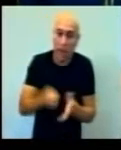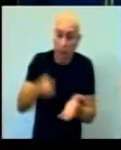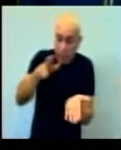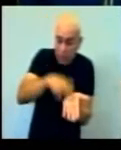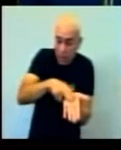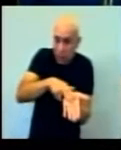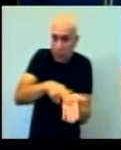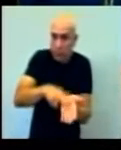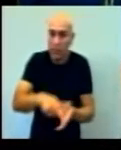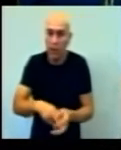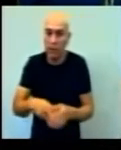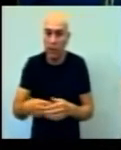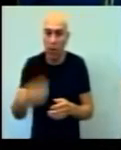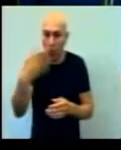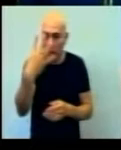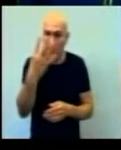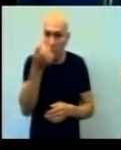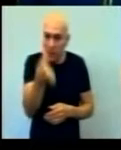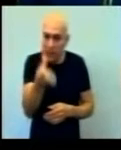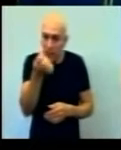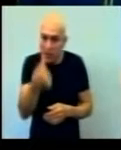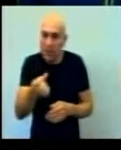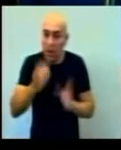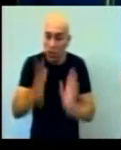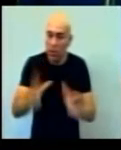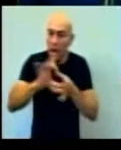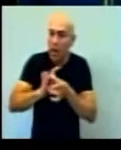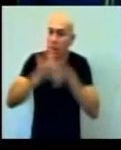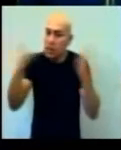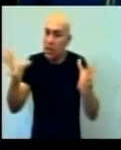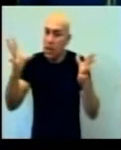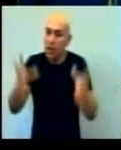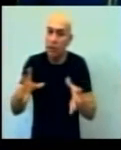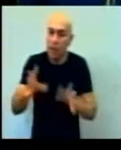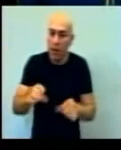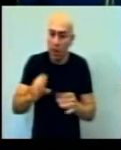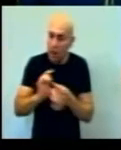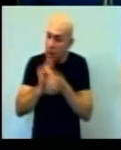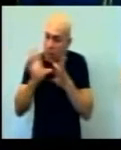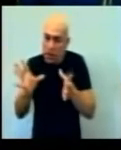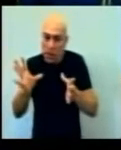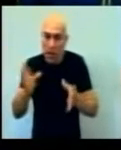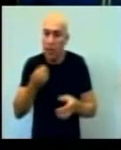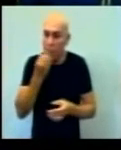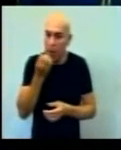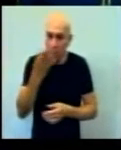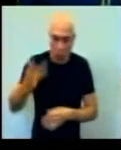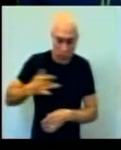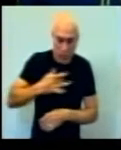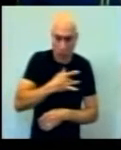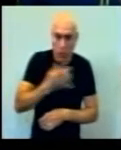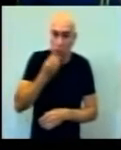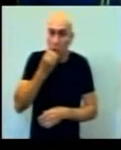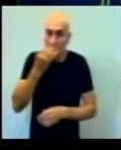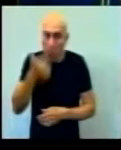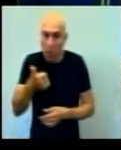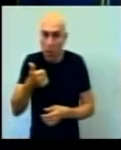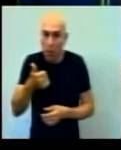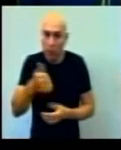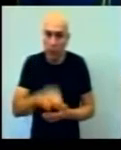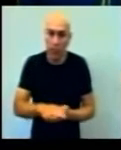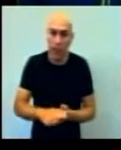os 466 já tiveram alta, são esses pacientes recuperados. Esse 149 é o slide, eu deveria ter